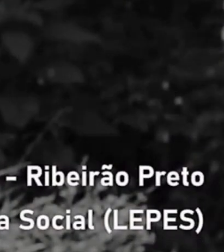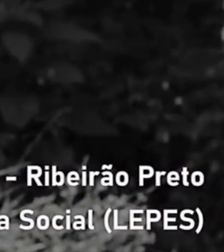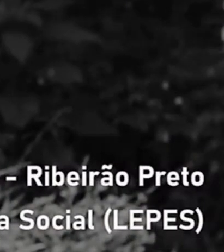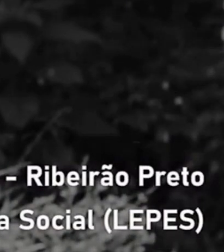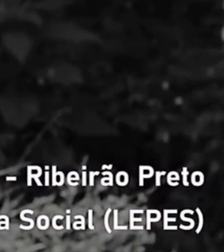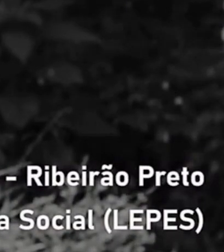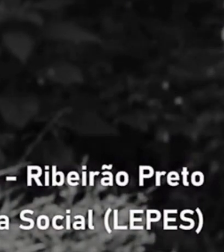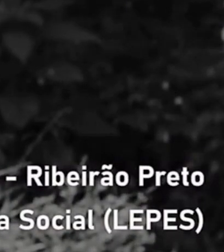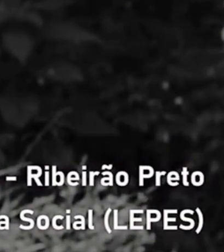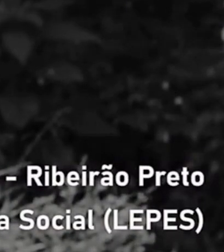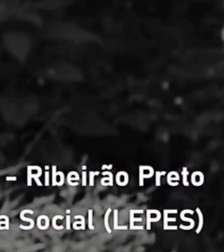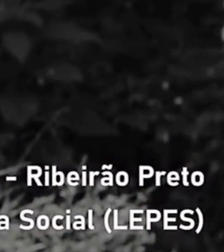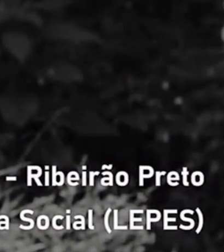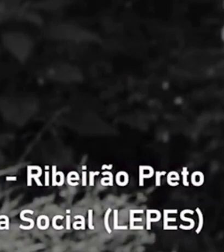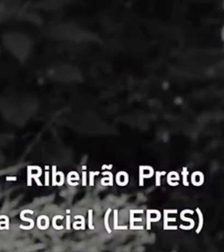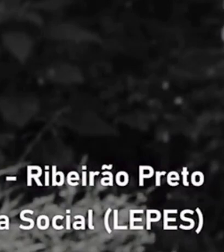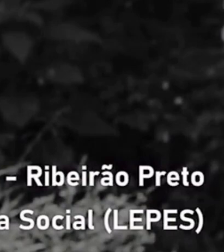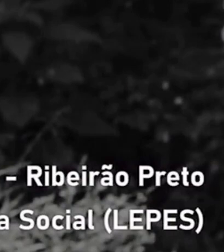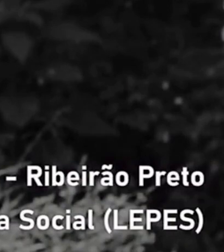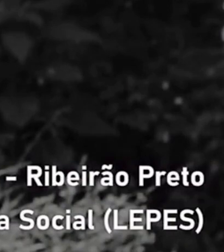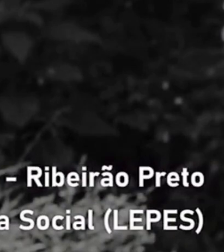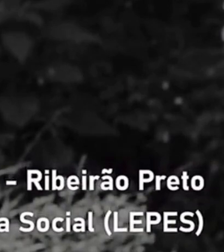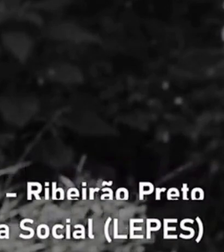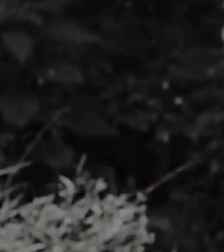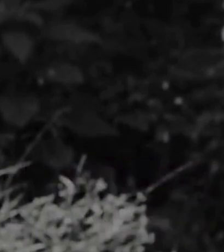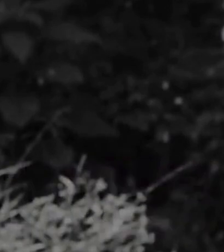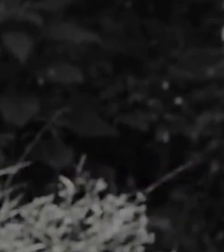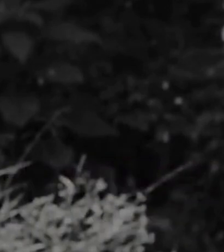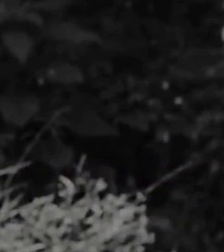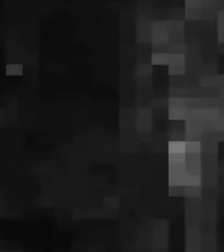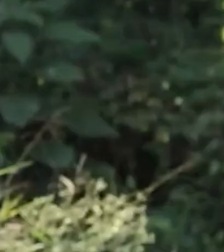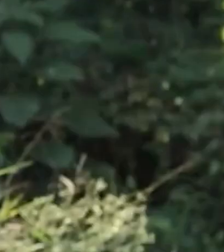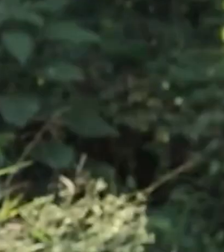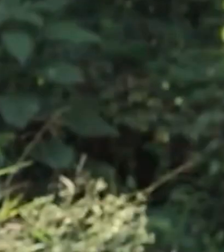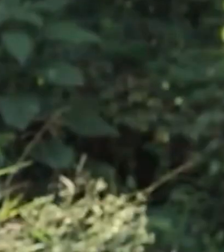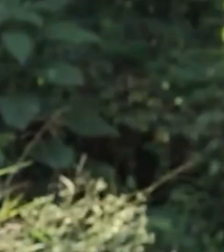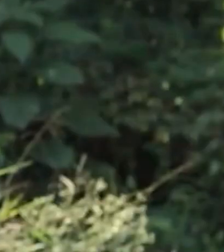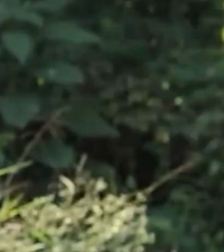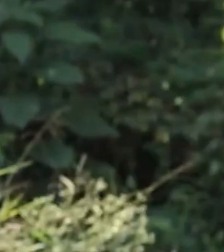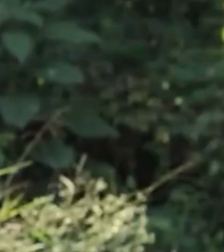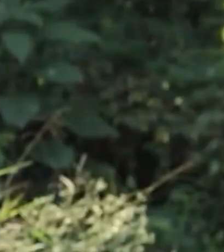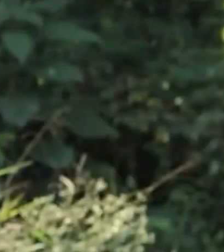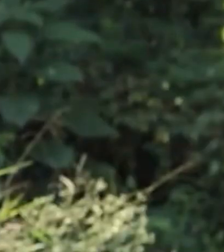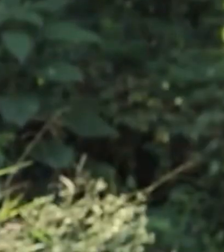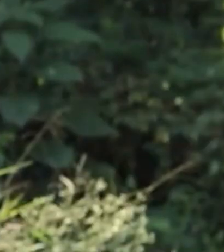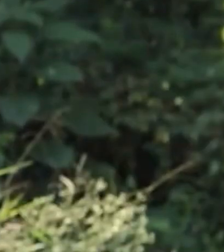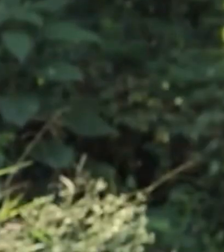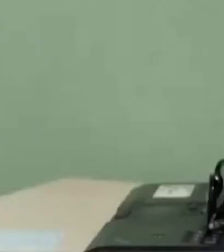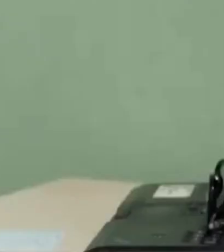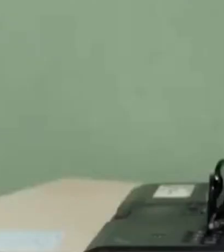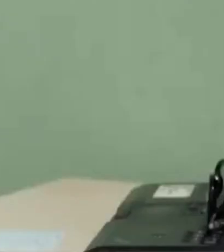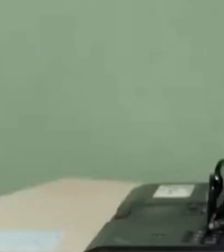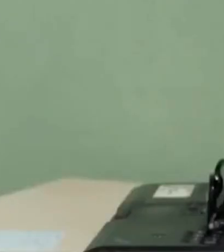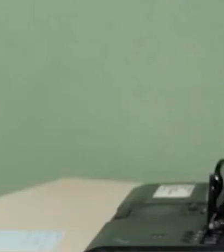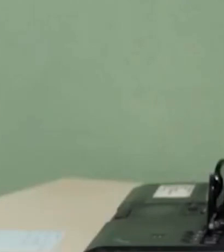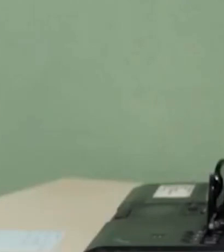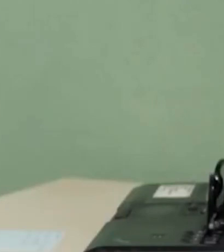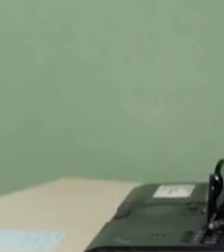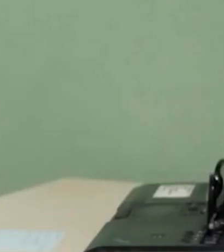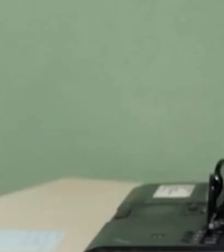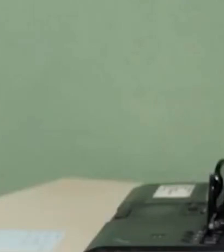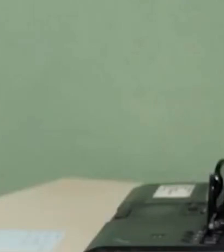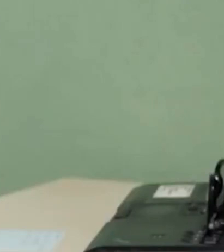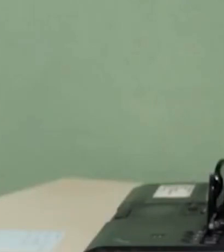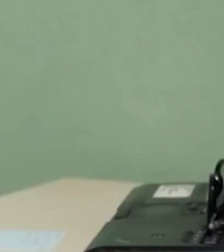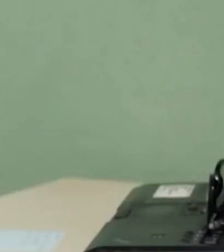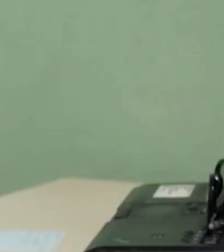Né? E a gente tem aqui algumas pistas, algumas hipóteses exploratórias que a gente pode construir. Como eu disse, já é para